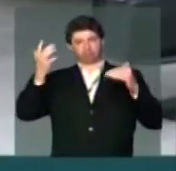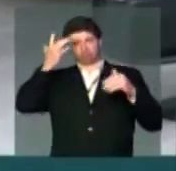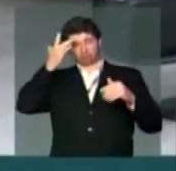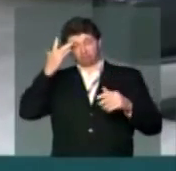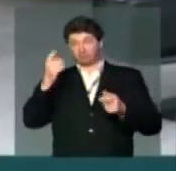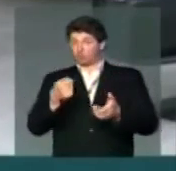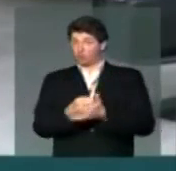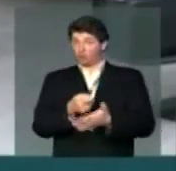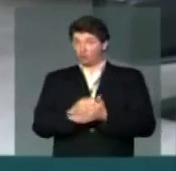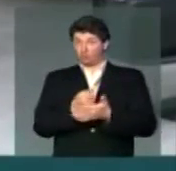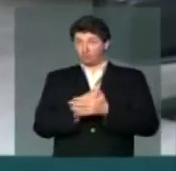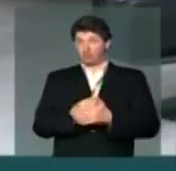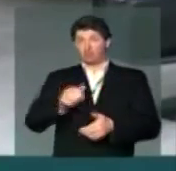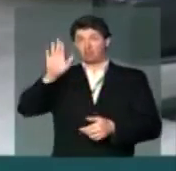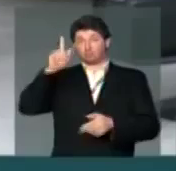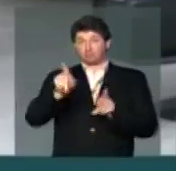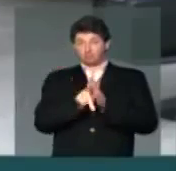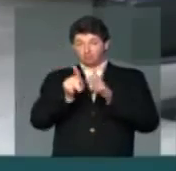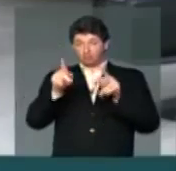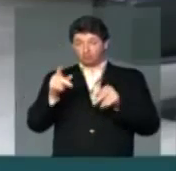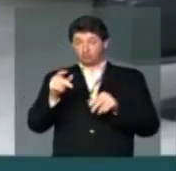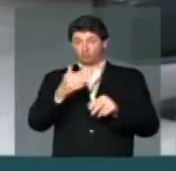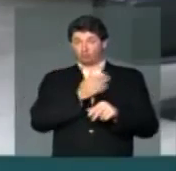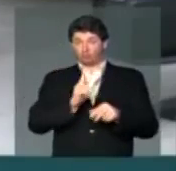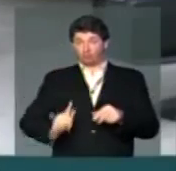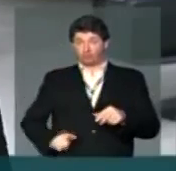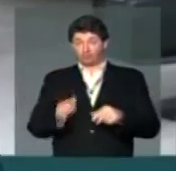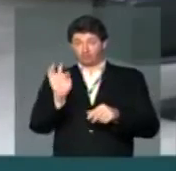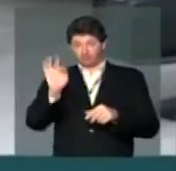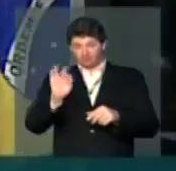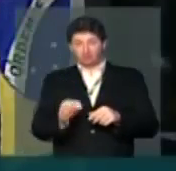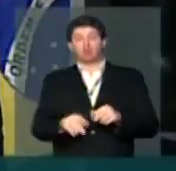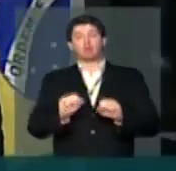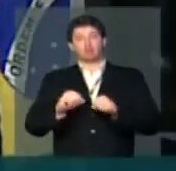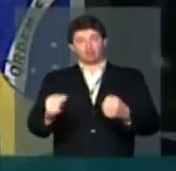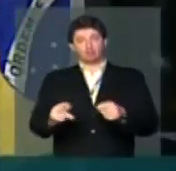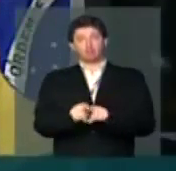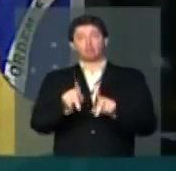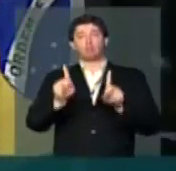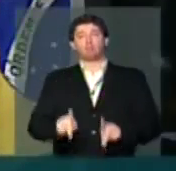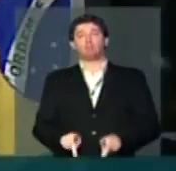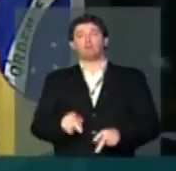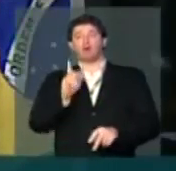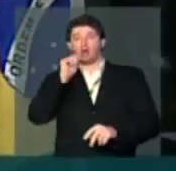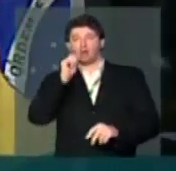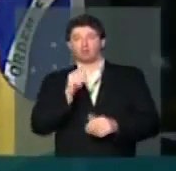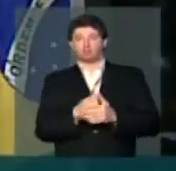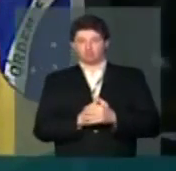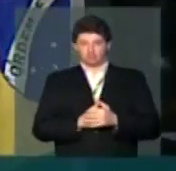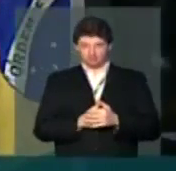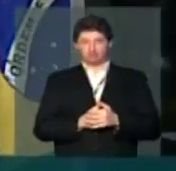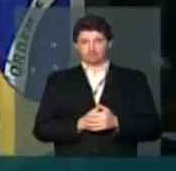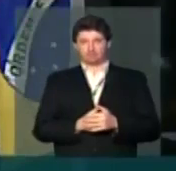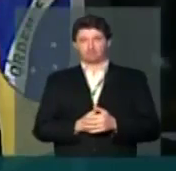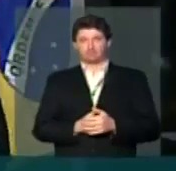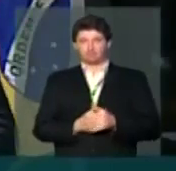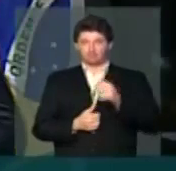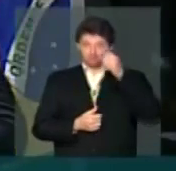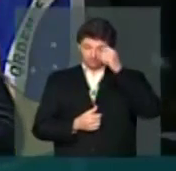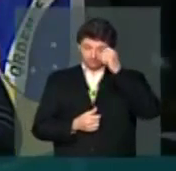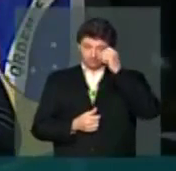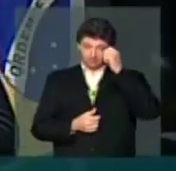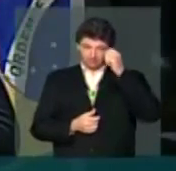as promessas desse governo federal e defendendo também o povo de Alagoas. Muito obrigado, deputado Daniel Coelho. Tem sido uma